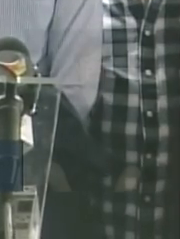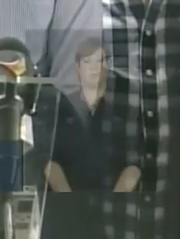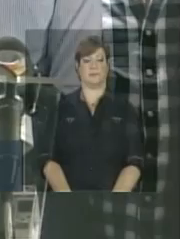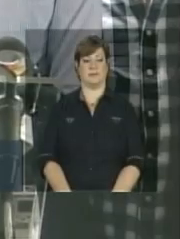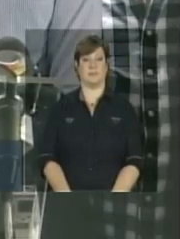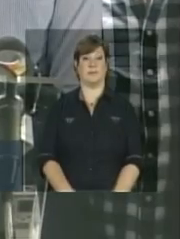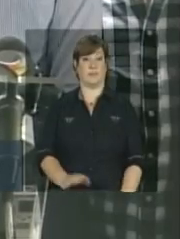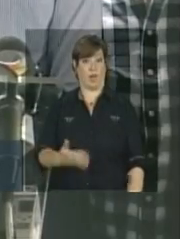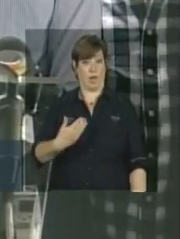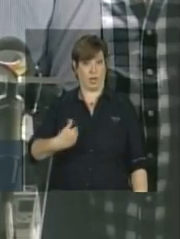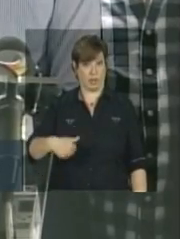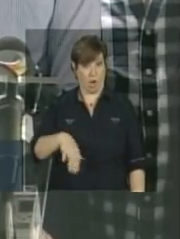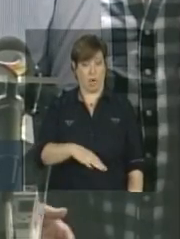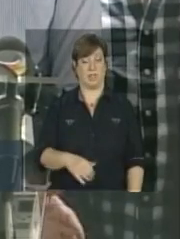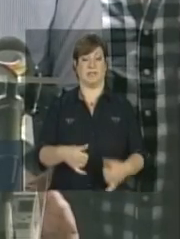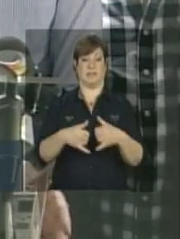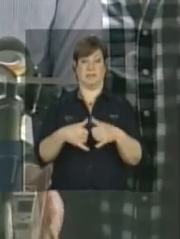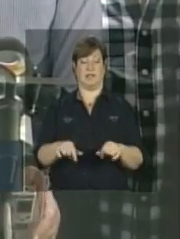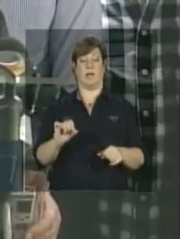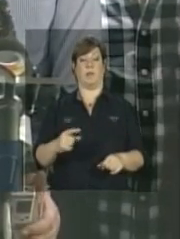Olha, nós estamos